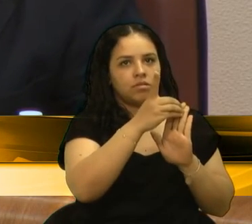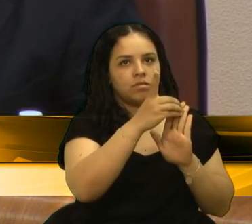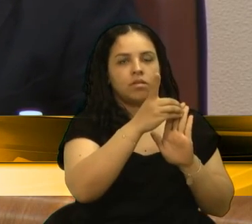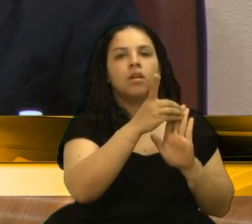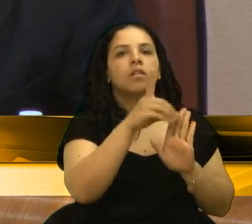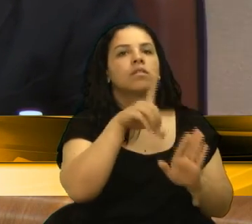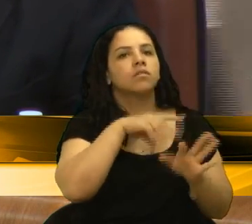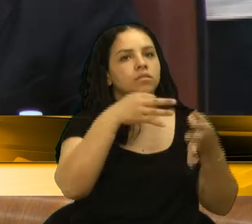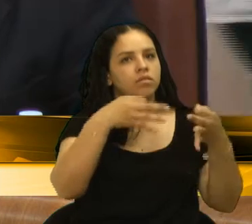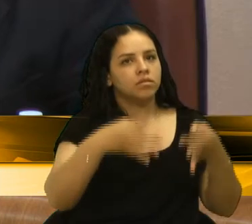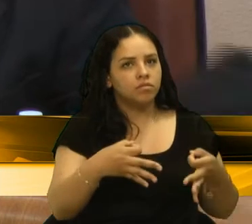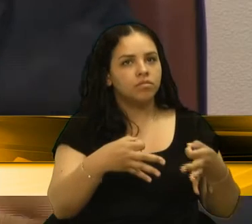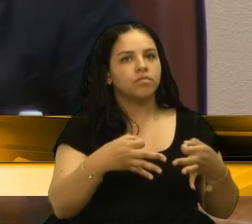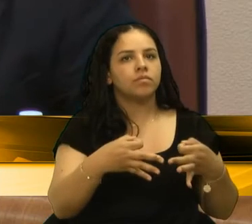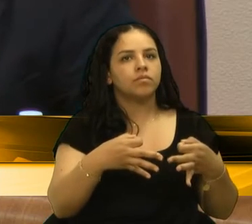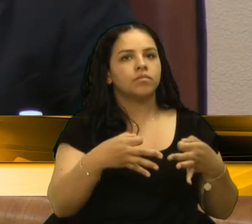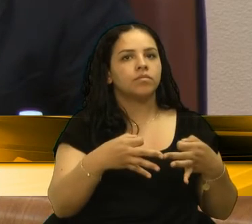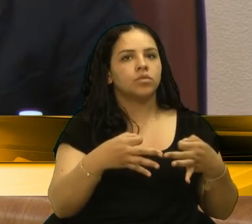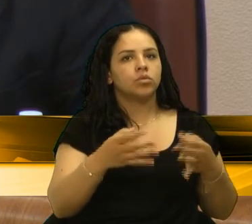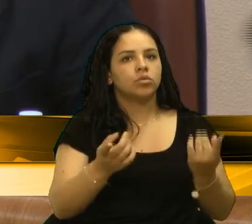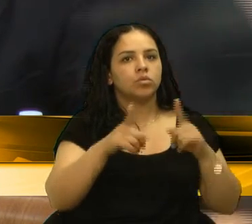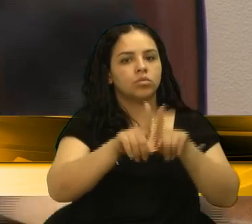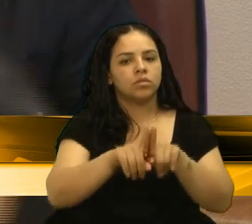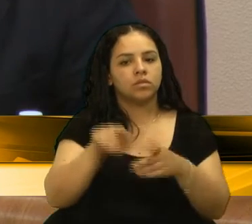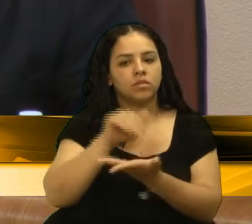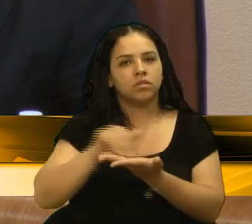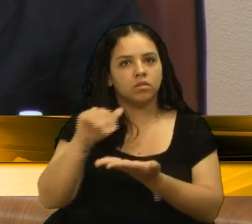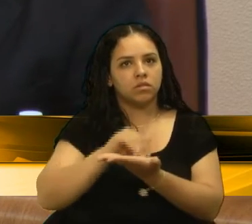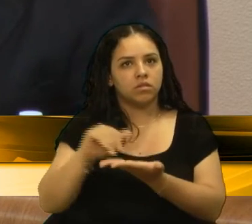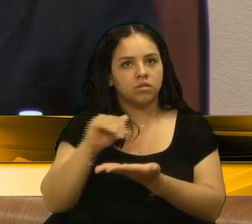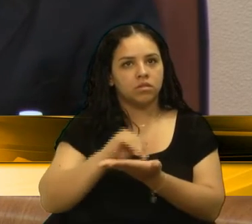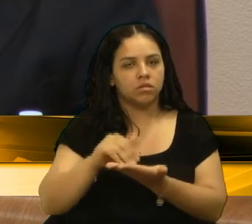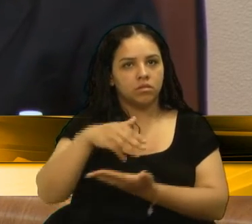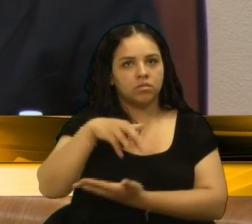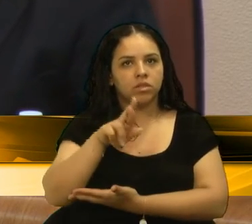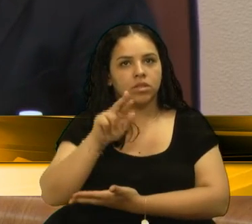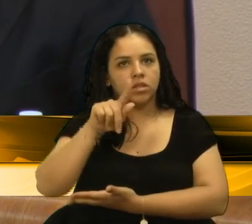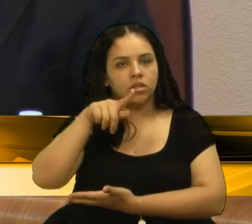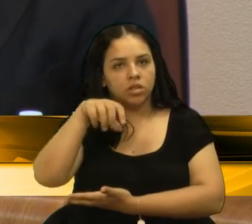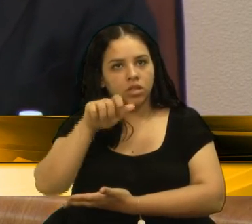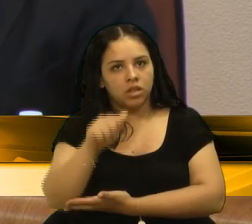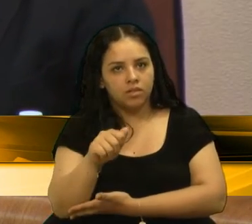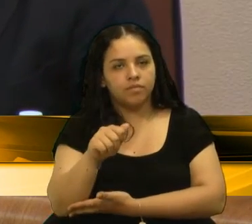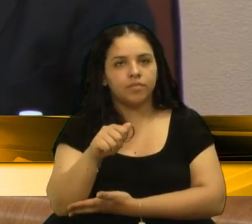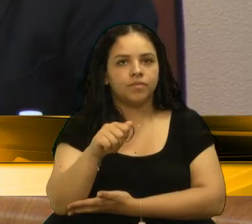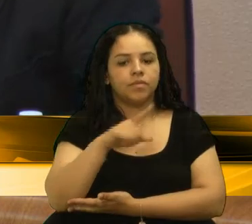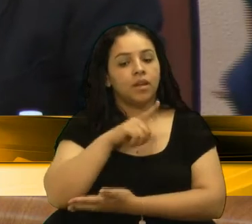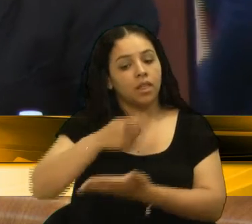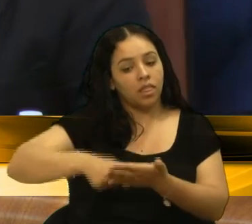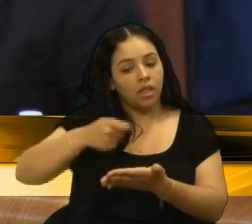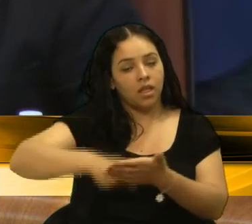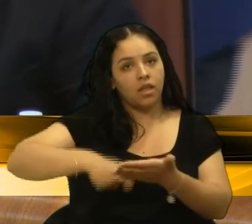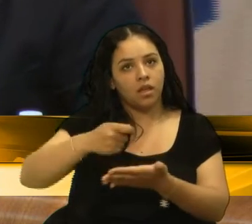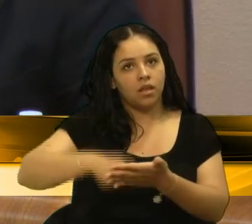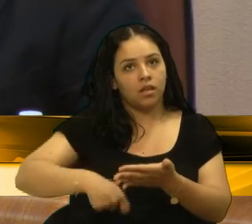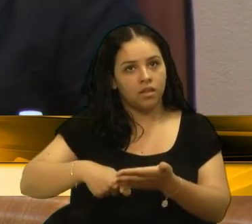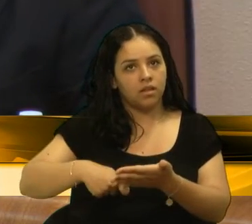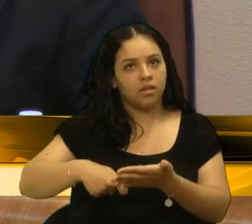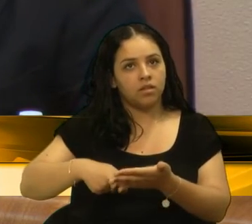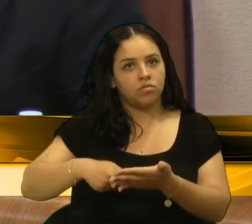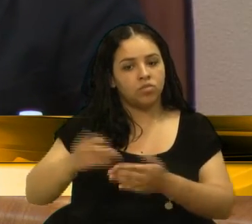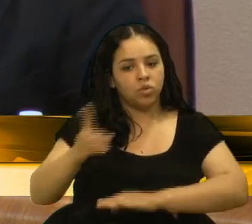esse trâmite entre as secretarias. Senhora Mirângela Rossi, olha, a gente tenta tramitar ele em